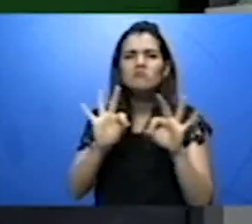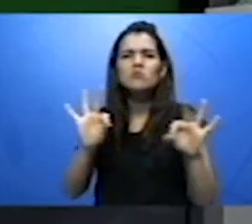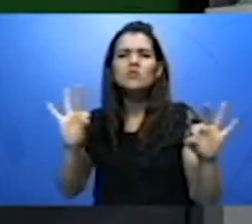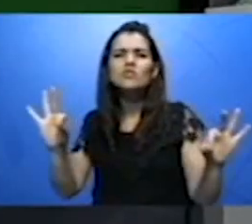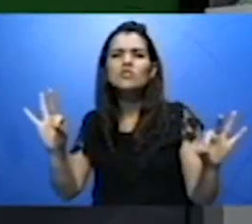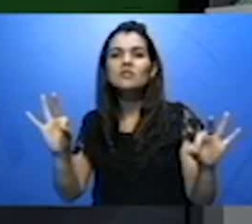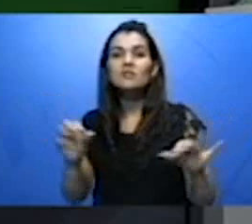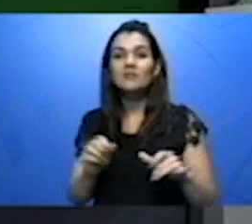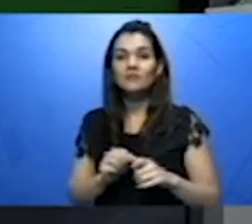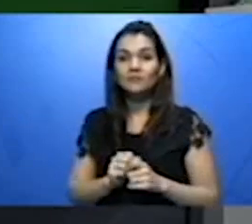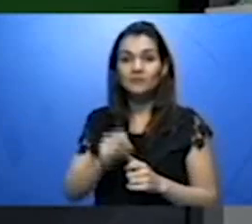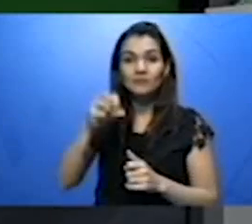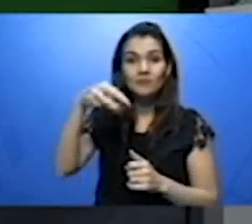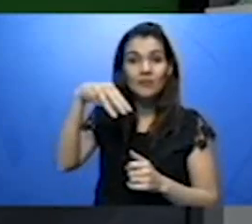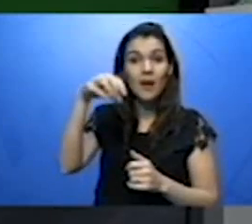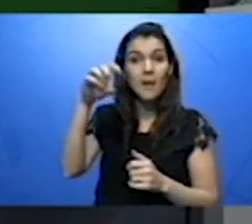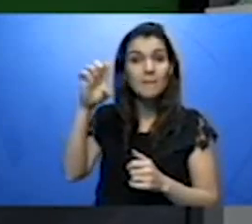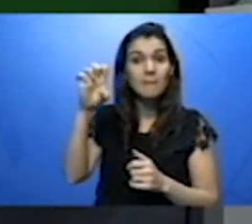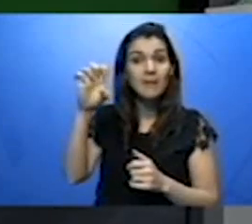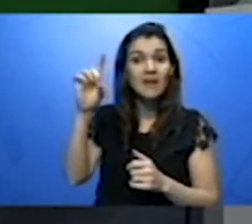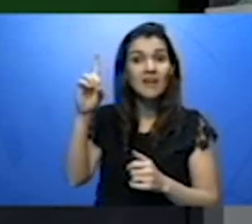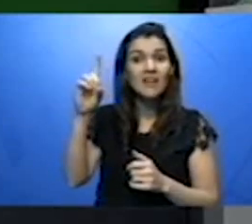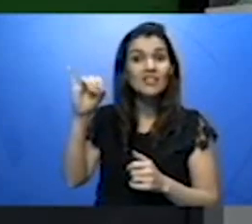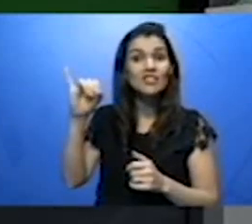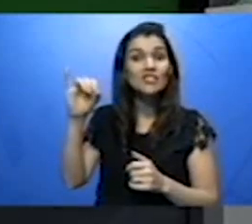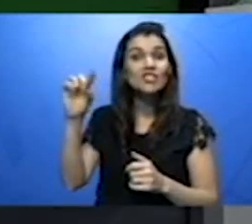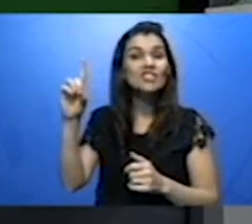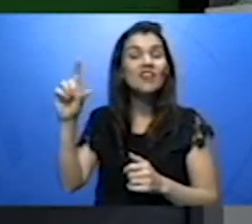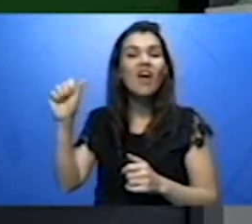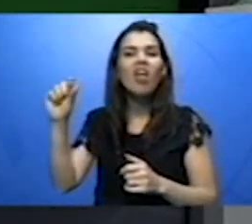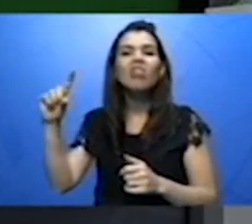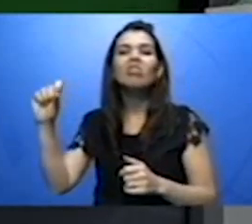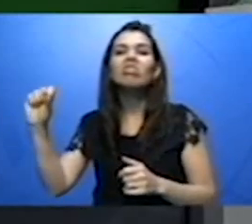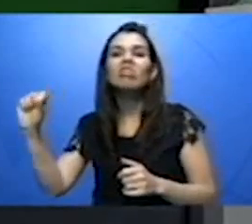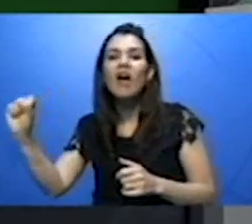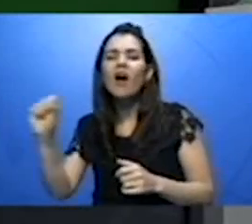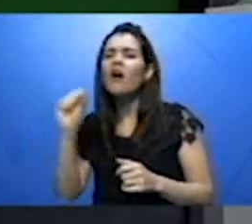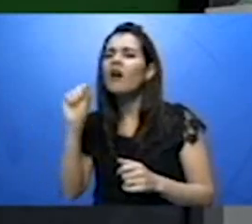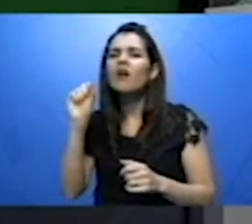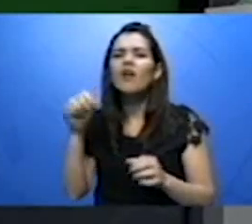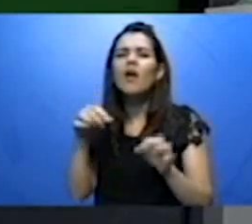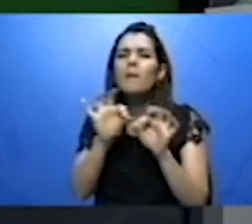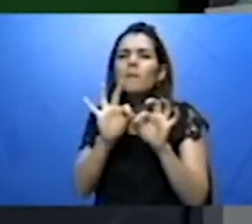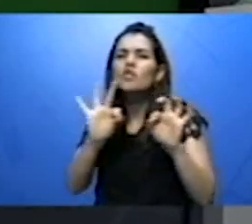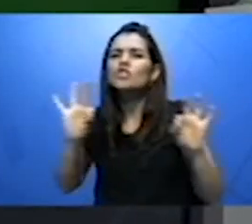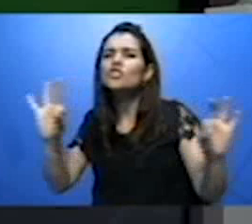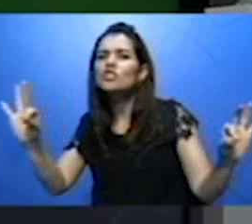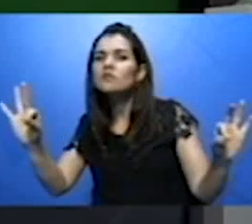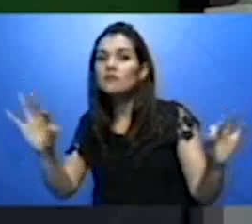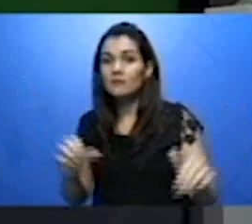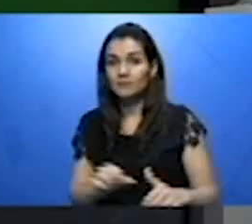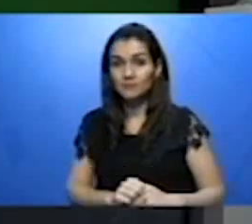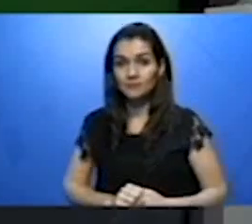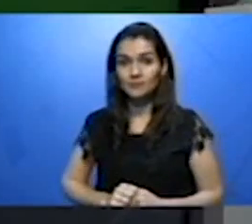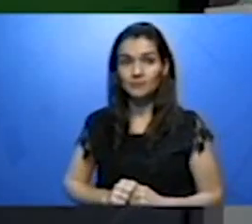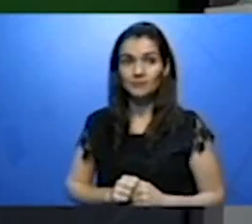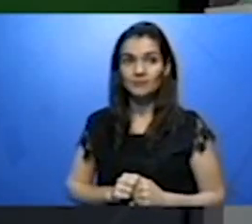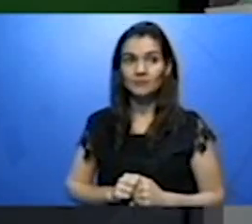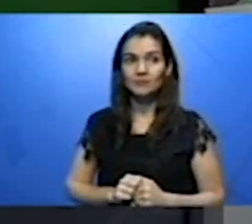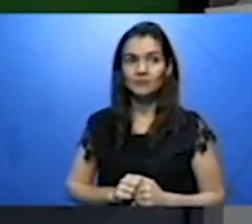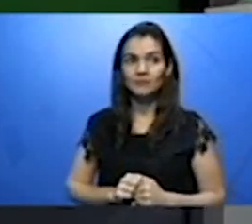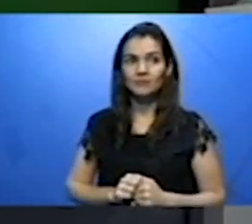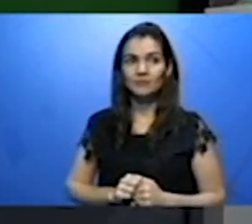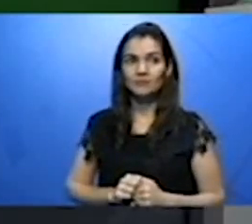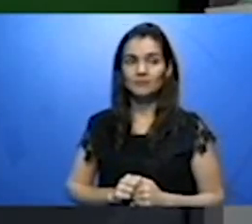lá na página 179 se você quiser você pode colocar data no espacinho em branco e